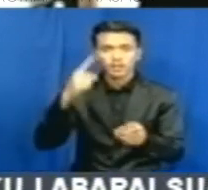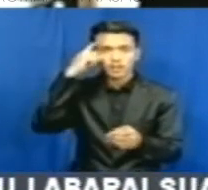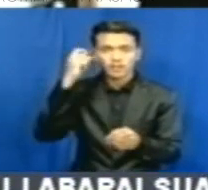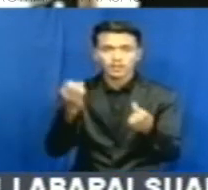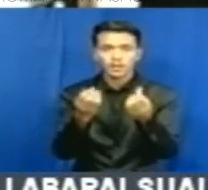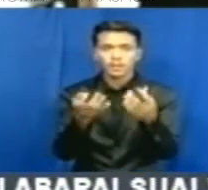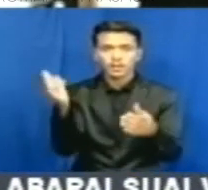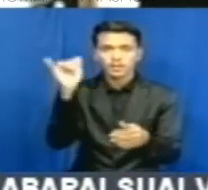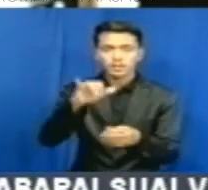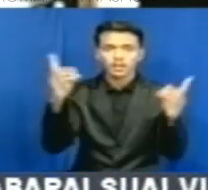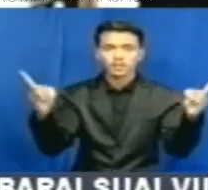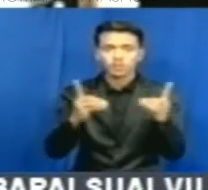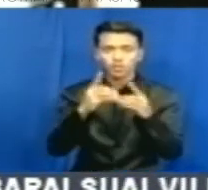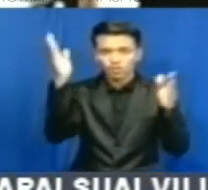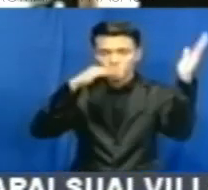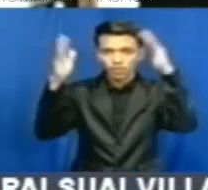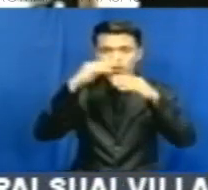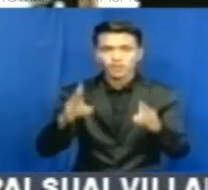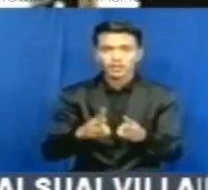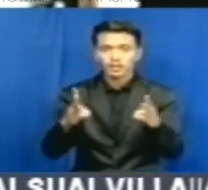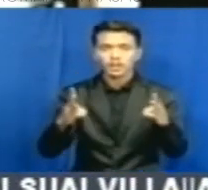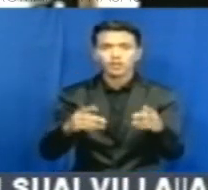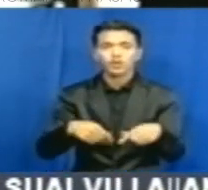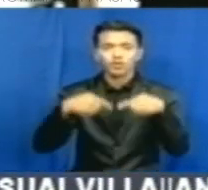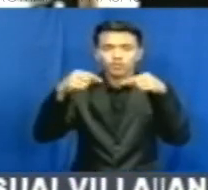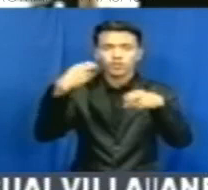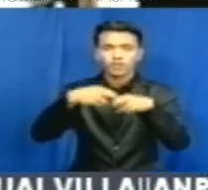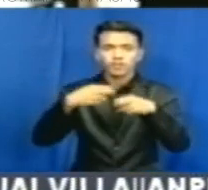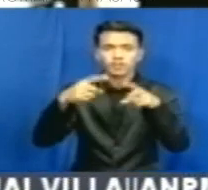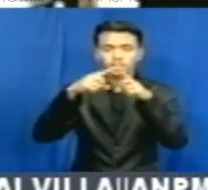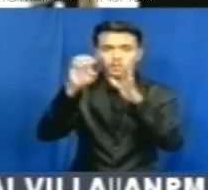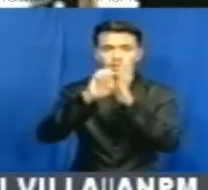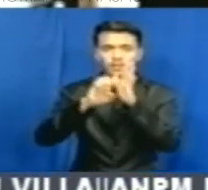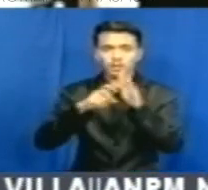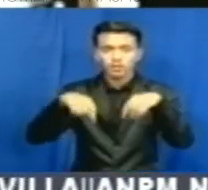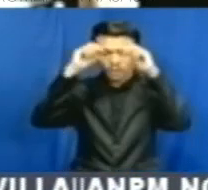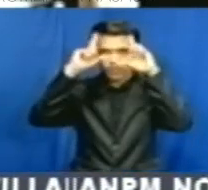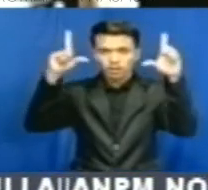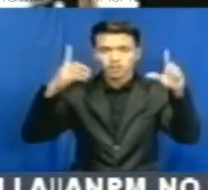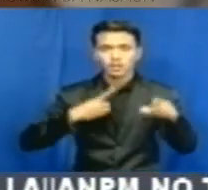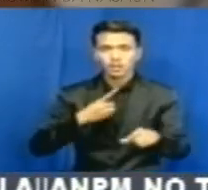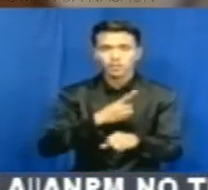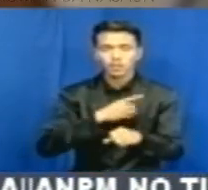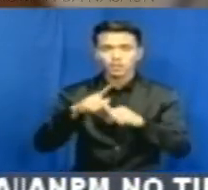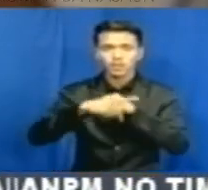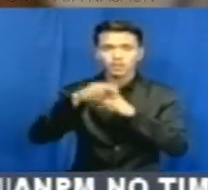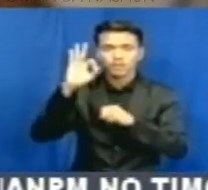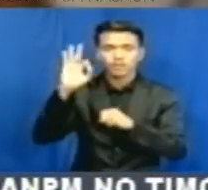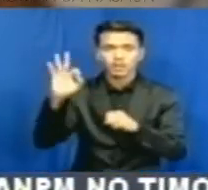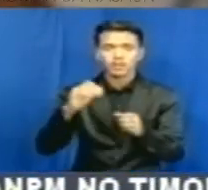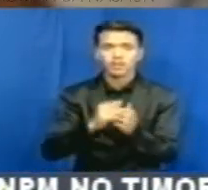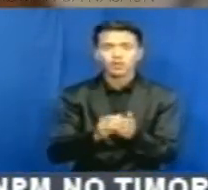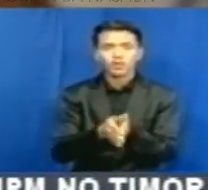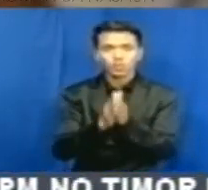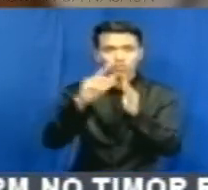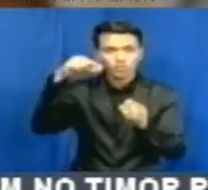barra que Sira enfrenta problema e a Dalan Claran, não foi culpa do Estado Timor-Leste. Deputada bancada Fretelin, Mariana Bela Sávio, o